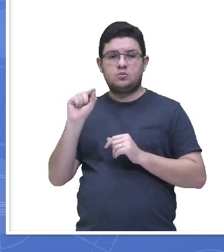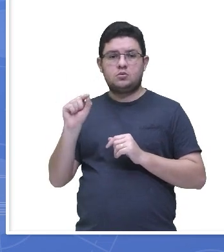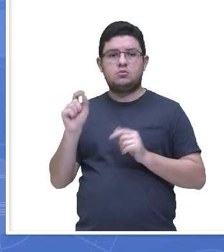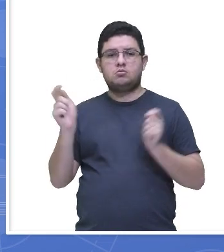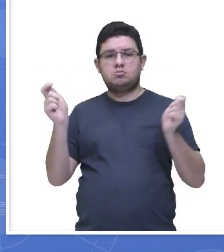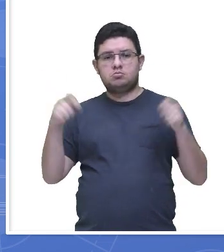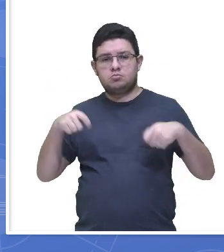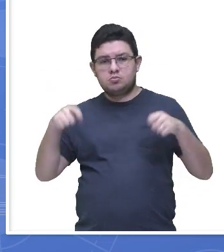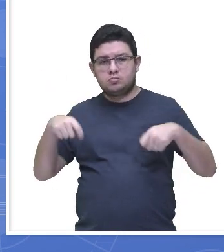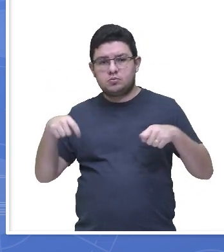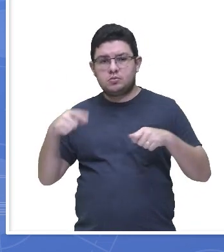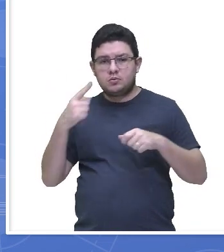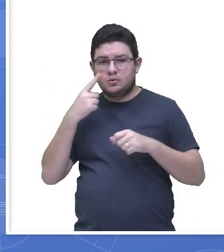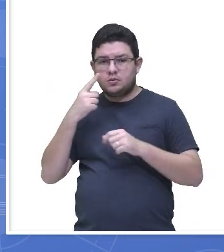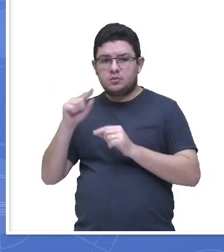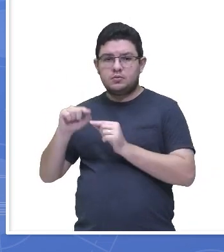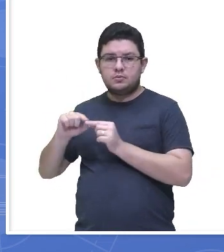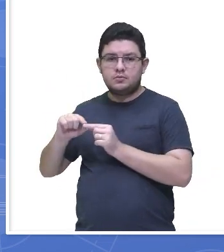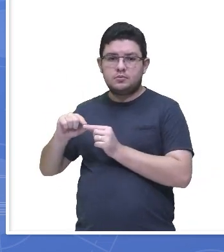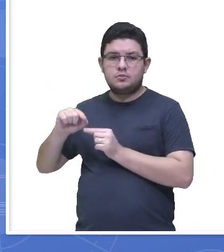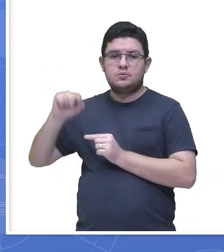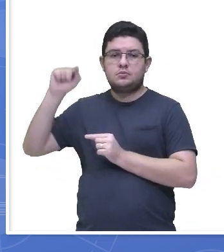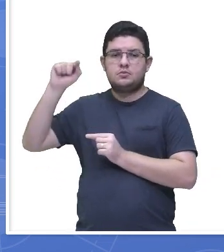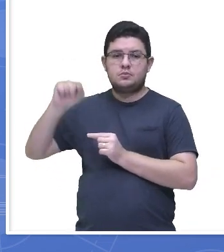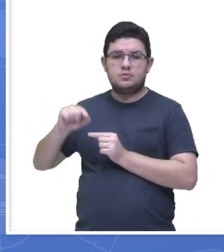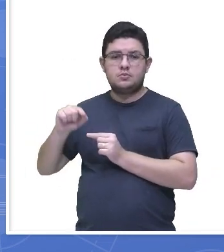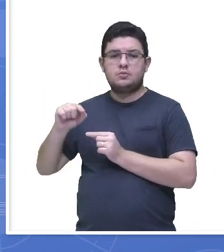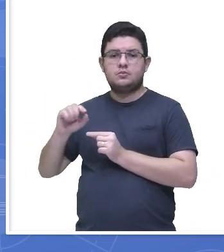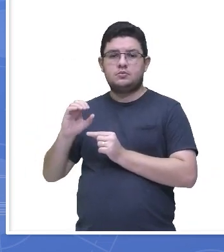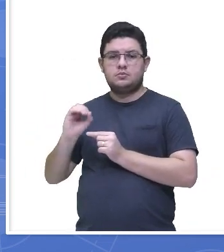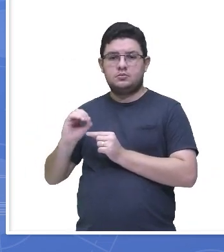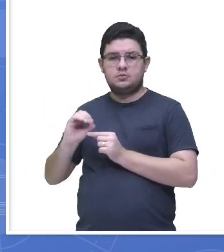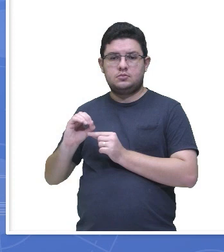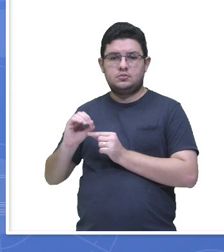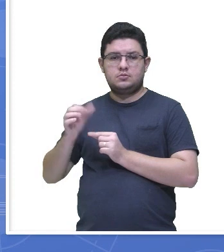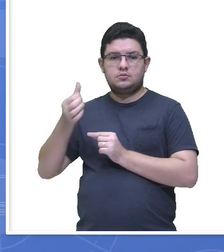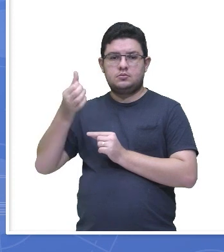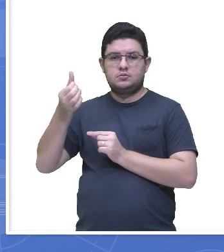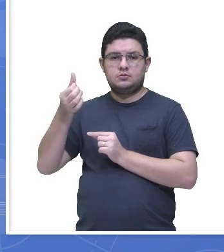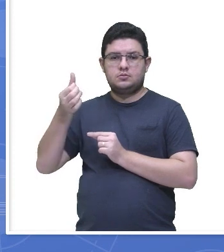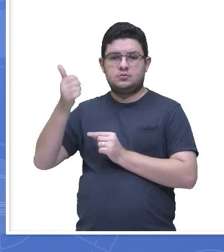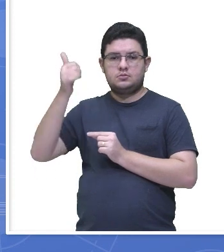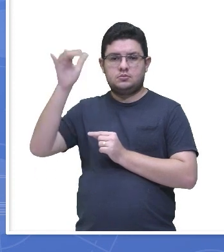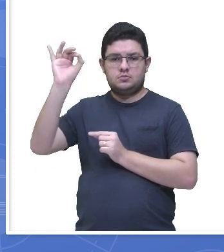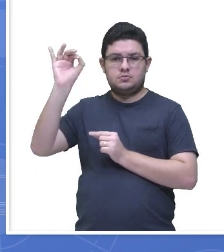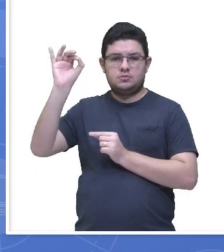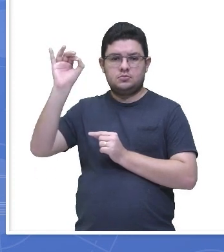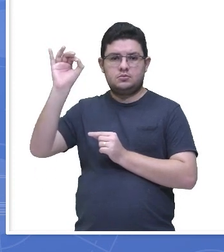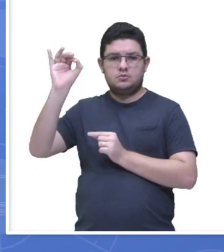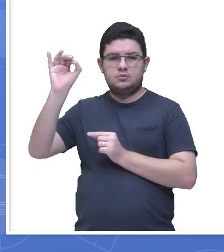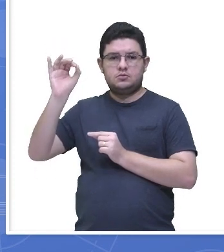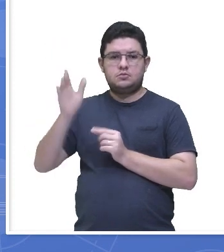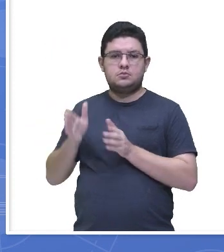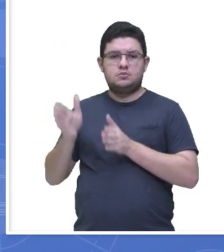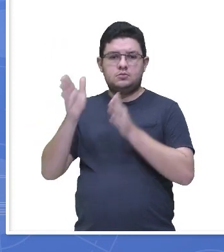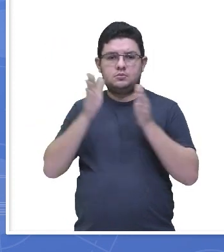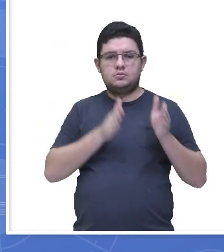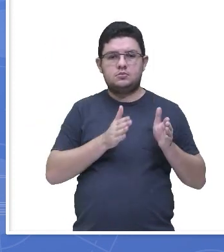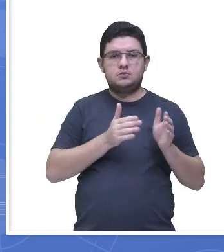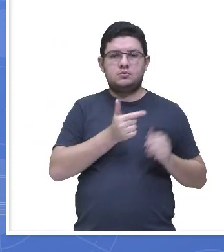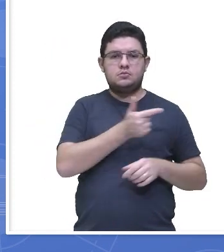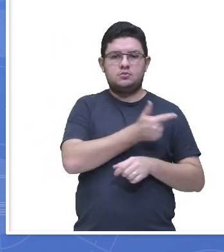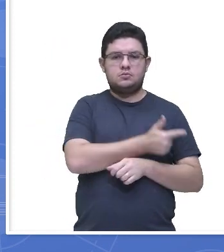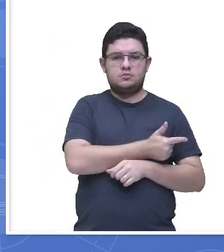né? 6, 10 e 2 ali no eixo dos tempos. Determine para esse movimento a função horária das posições. Qual